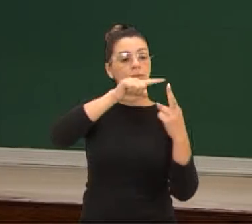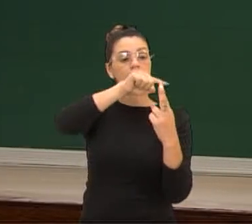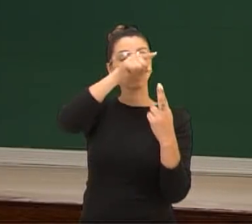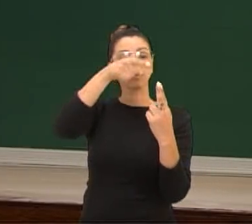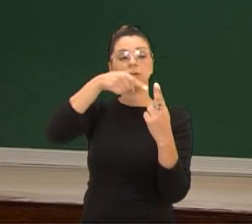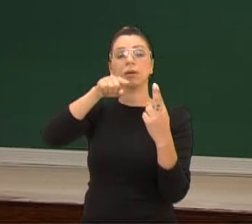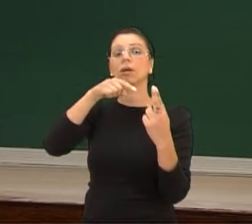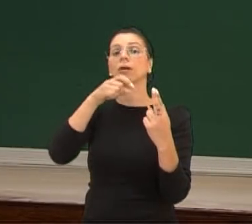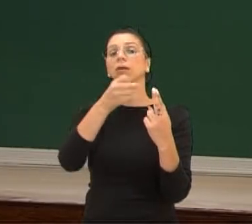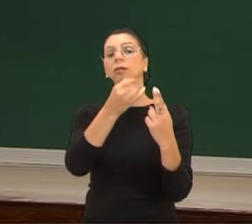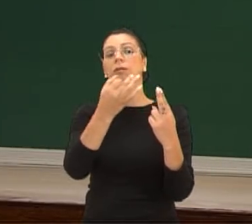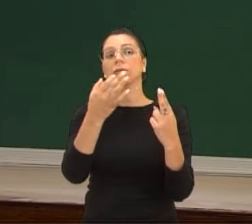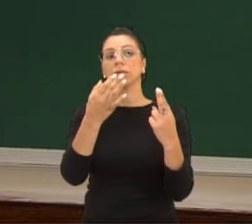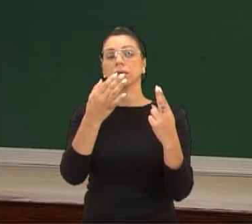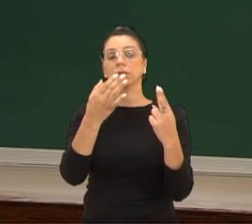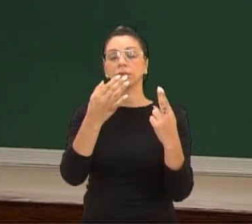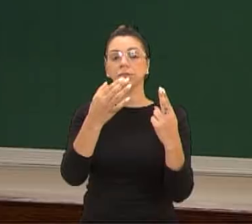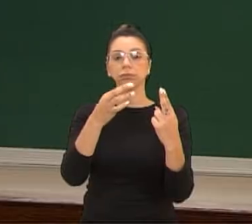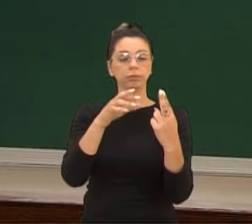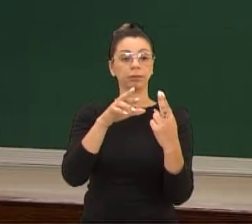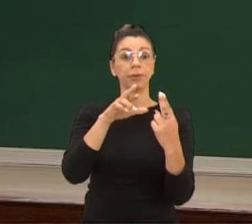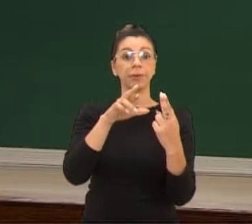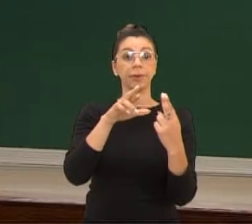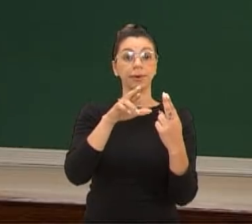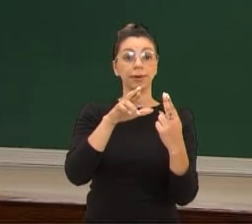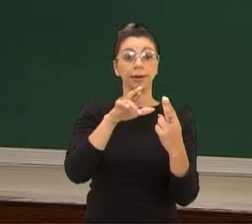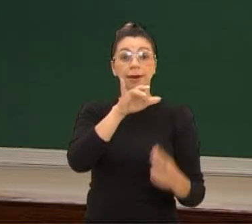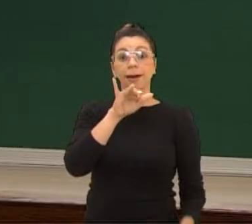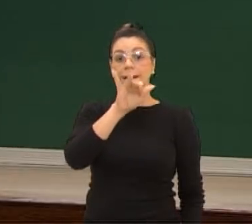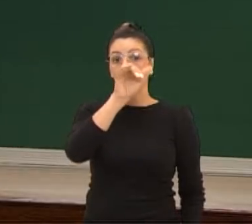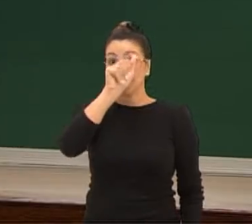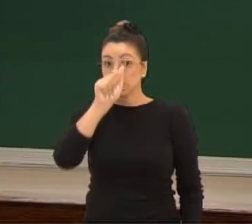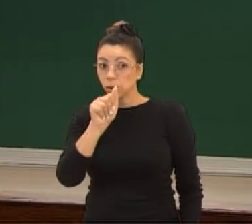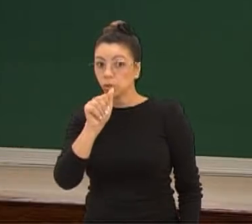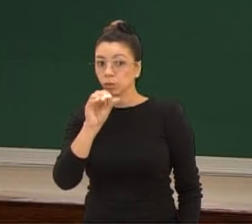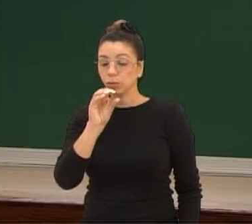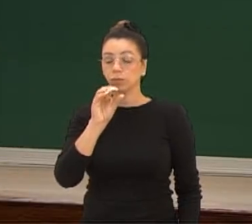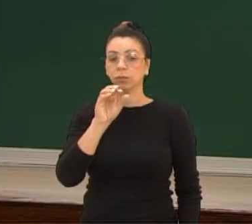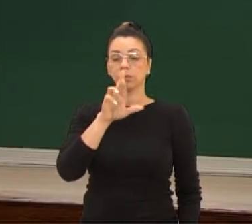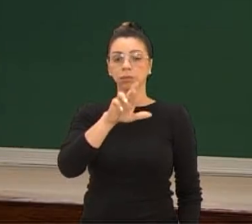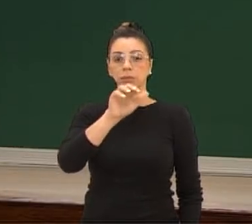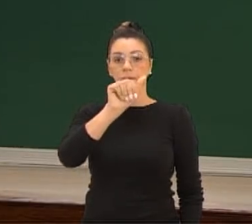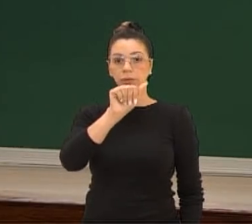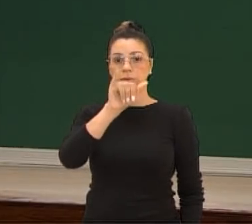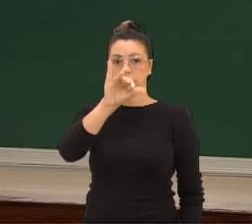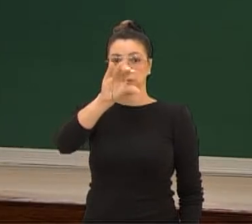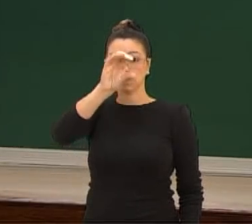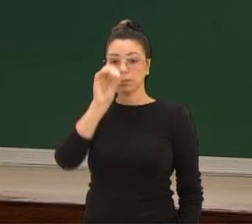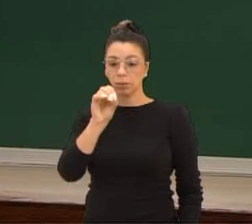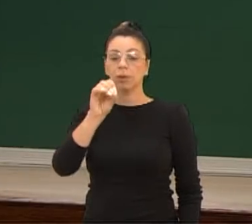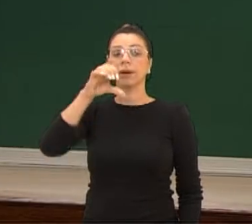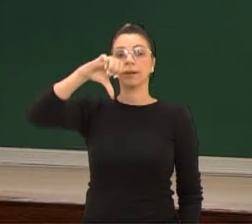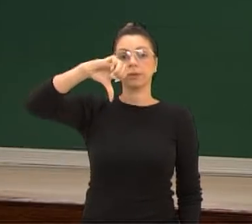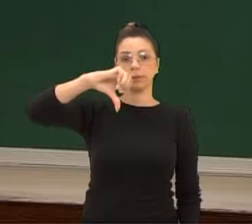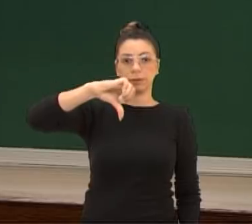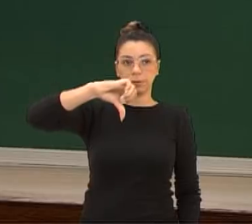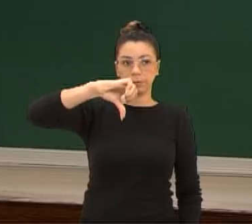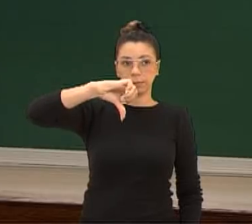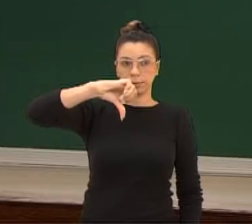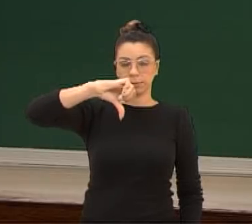vale quanto? Ele vale 9, tá? Então, nós vamos calcular o comprimento da maior circunferência.